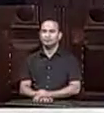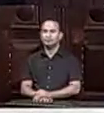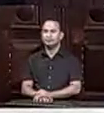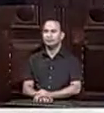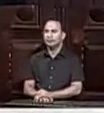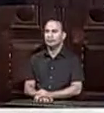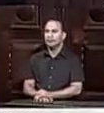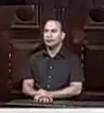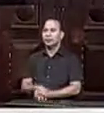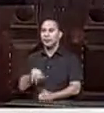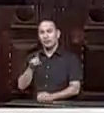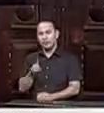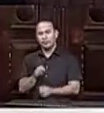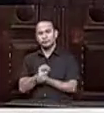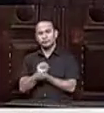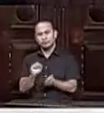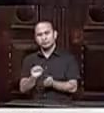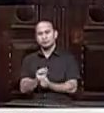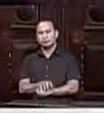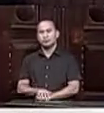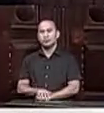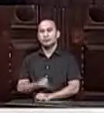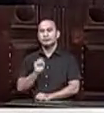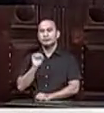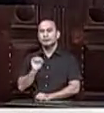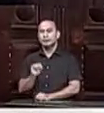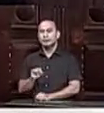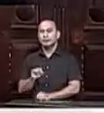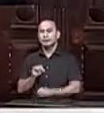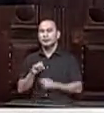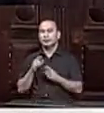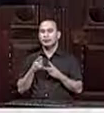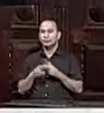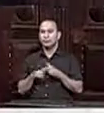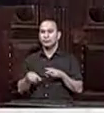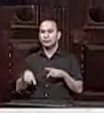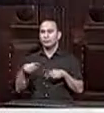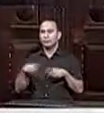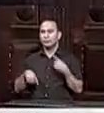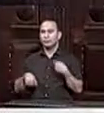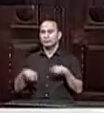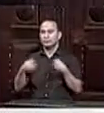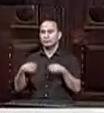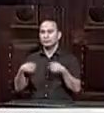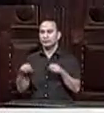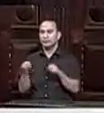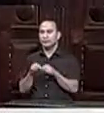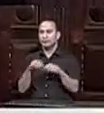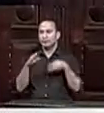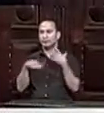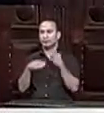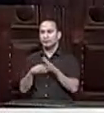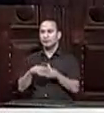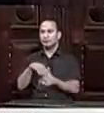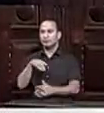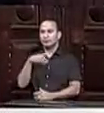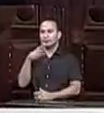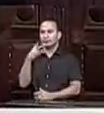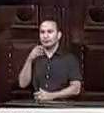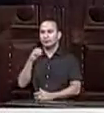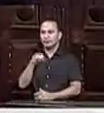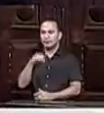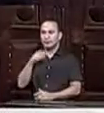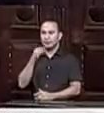É bem possível que na reforma política, que terá que ser feita até 30 de setembro,